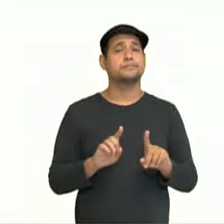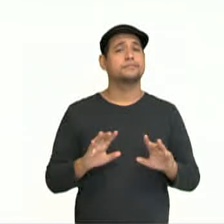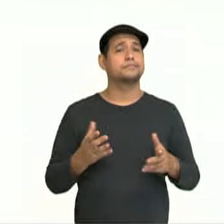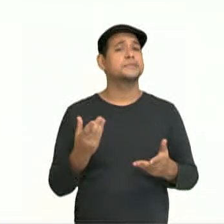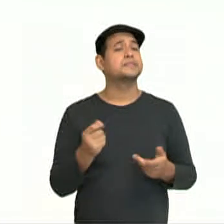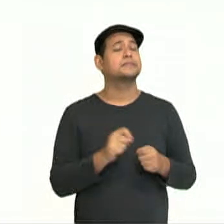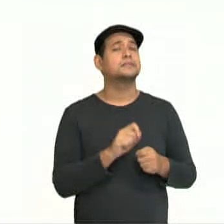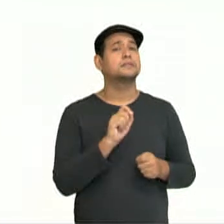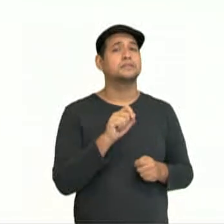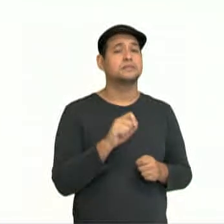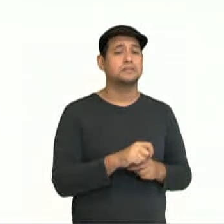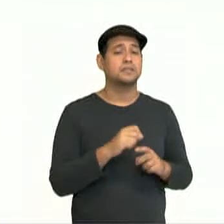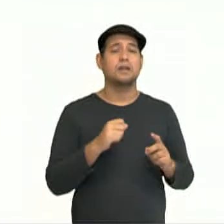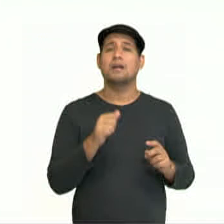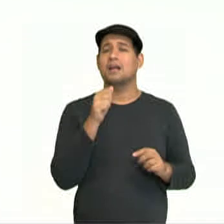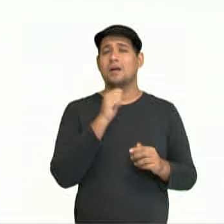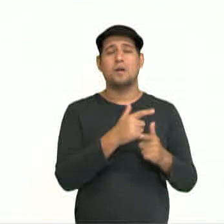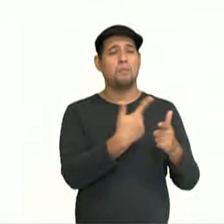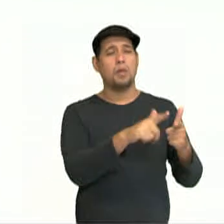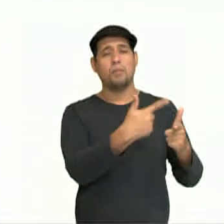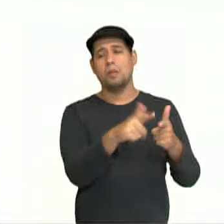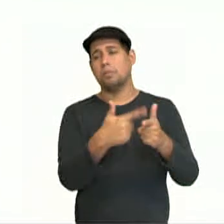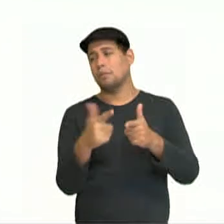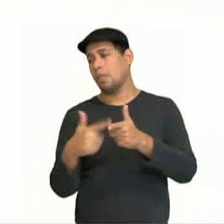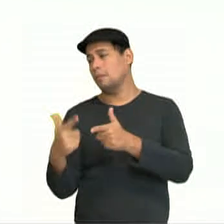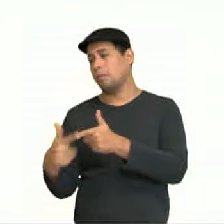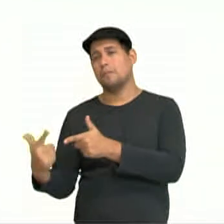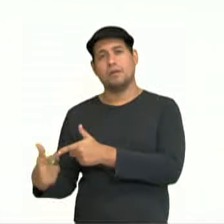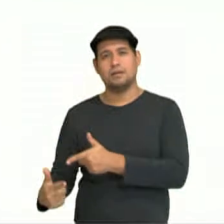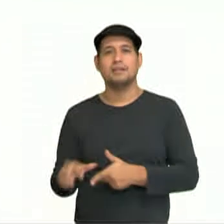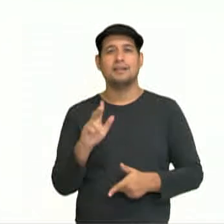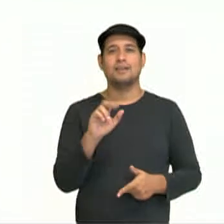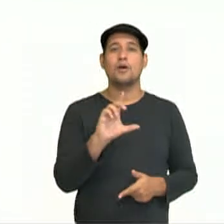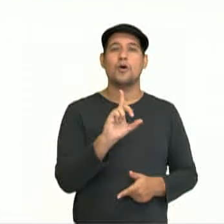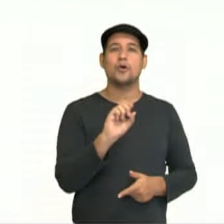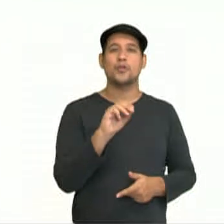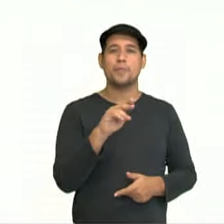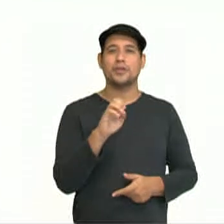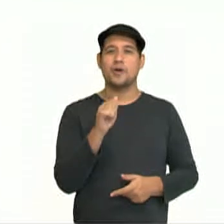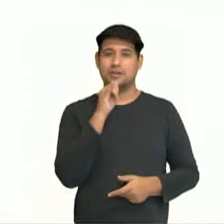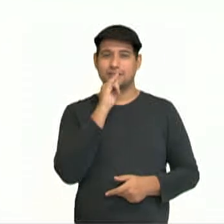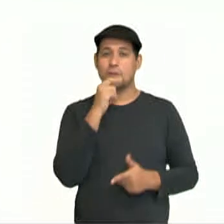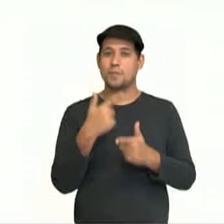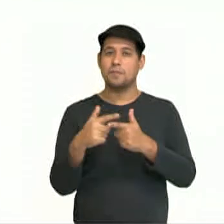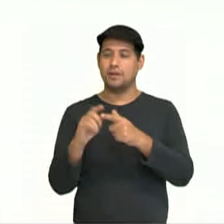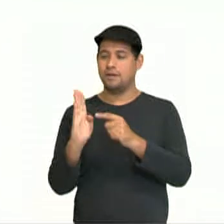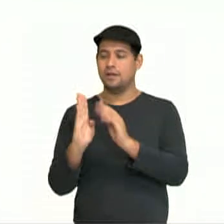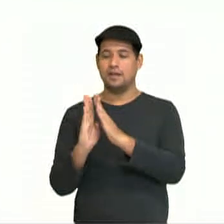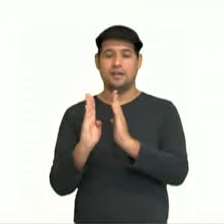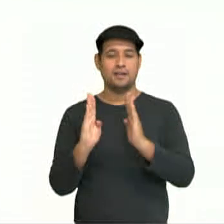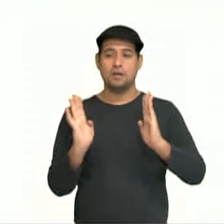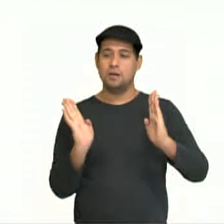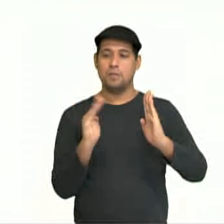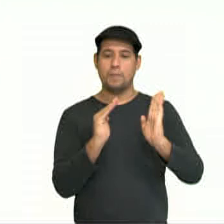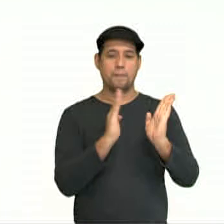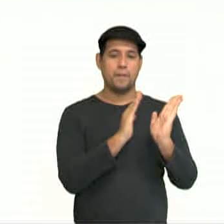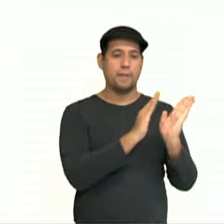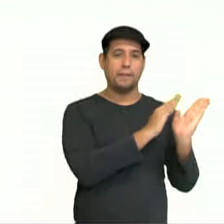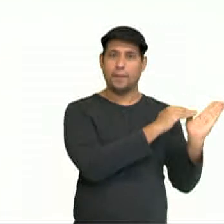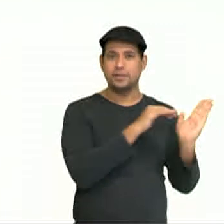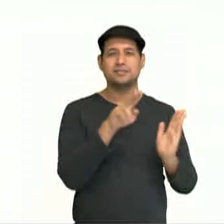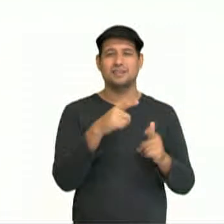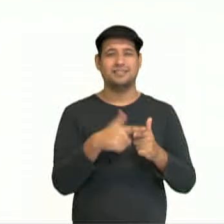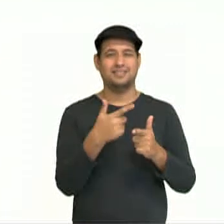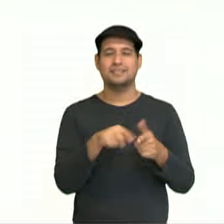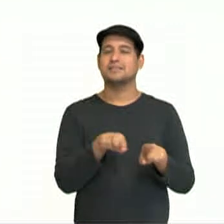vai fazer um efeito dominó. E esse efeito dominó vai fazer com que gradativamente o desemprego aumente no decorrer do